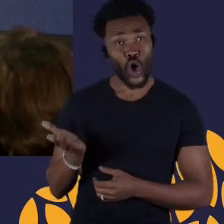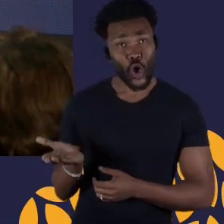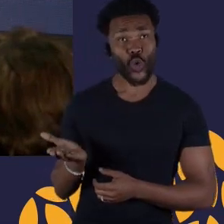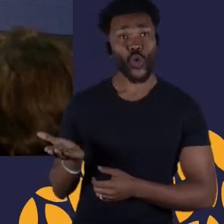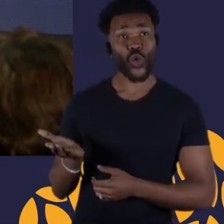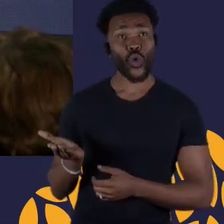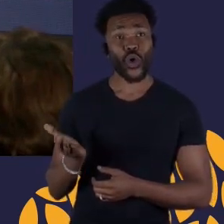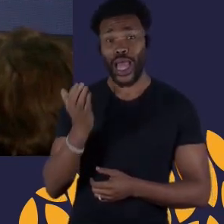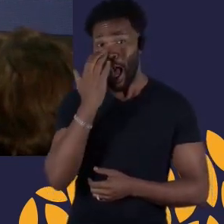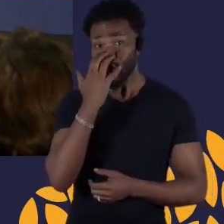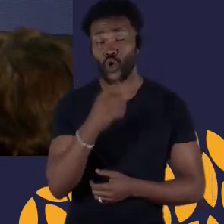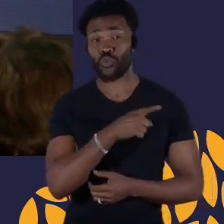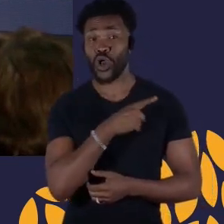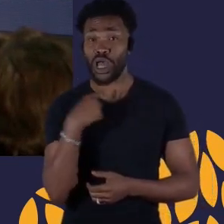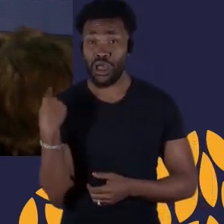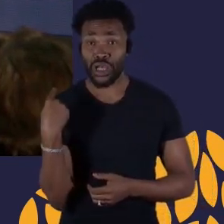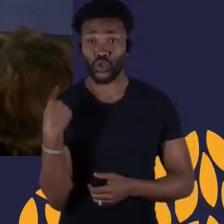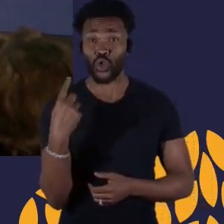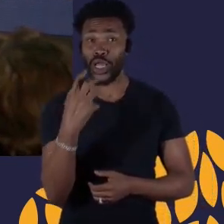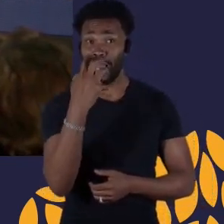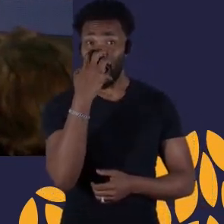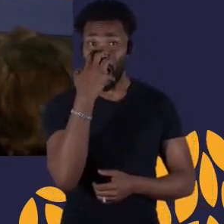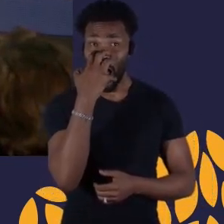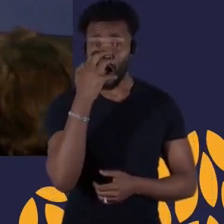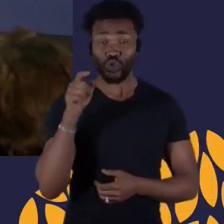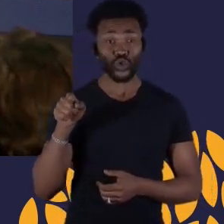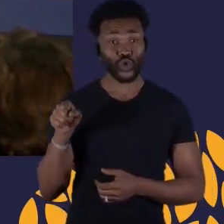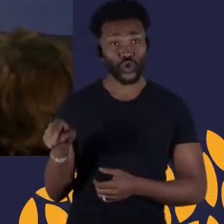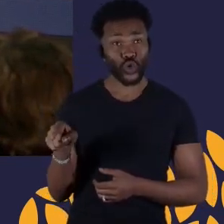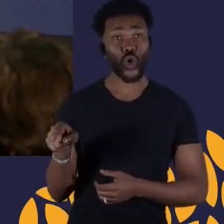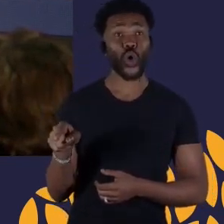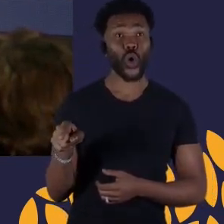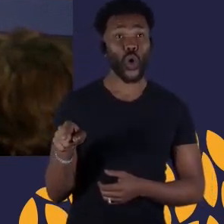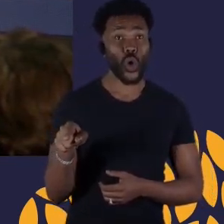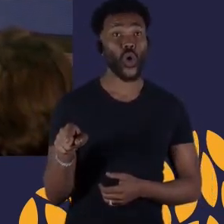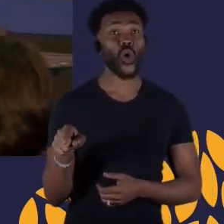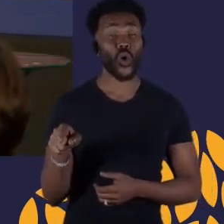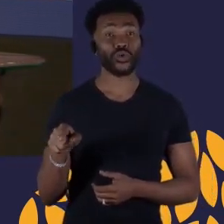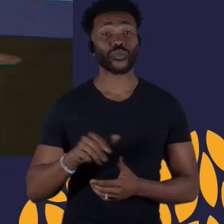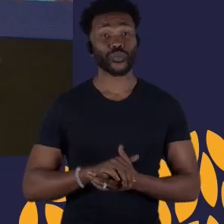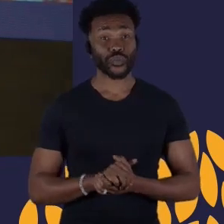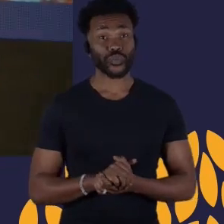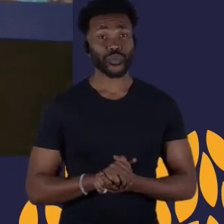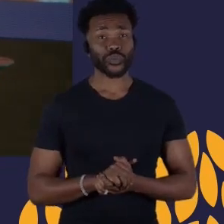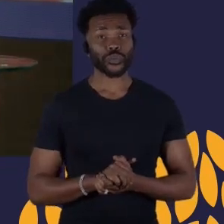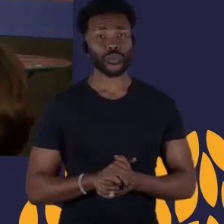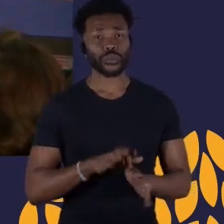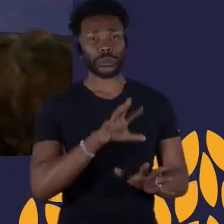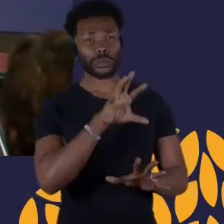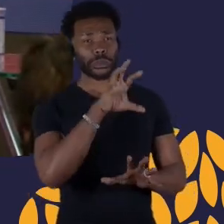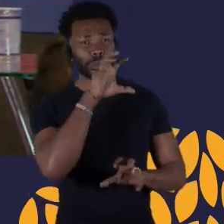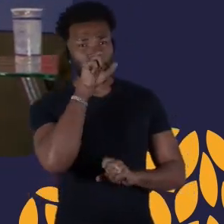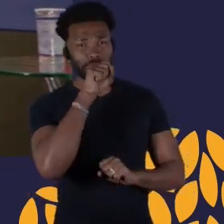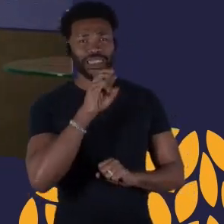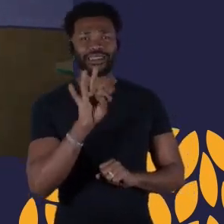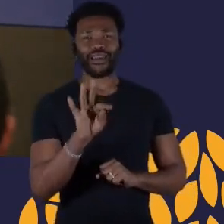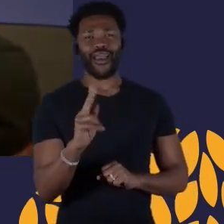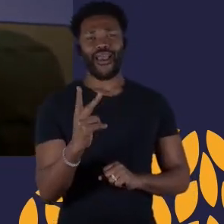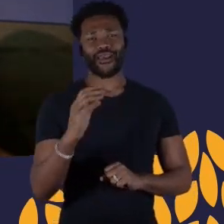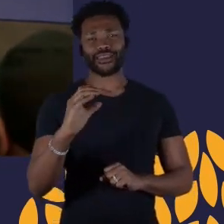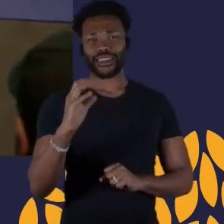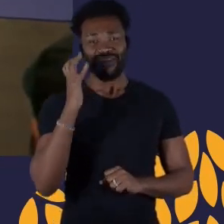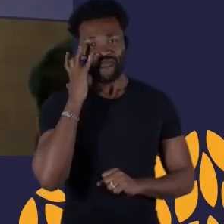cachorros morrendo. Cachorro tem muito receptor CB1 e fica intoxicado com THC muito